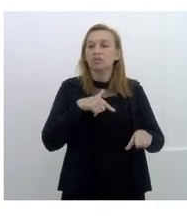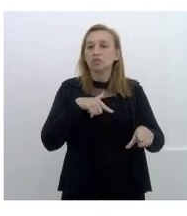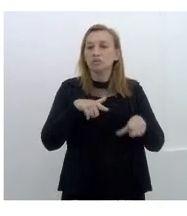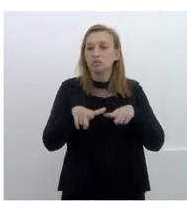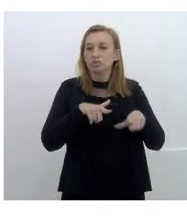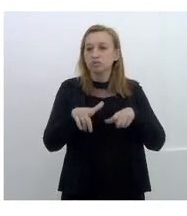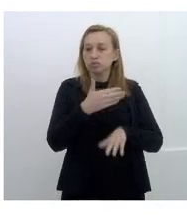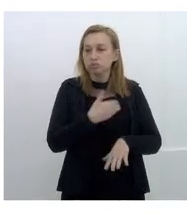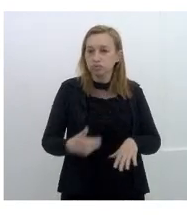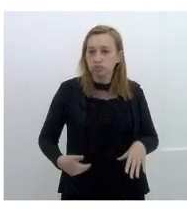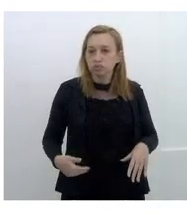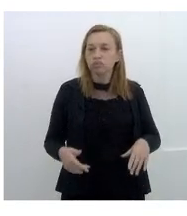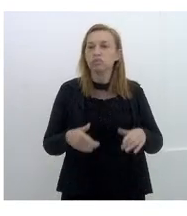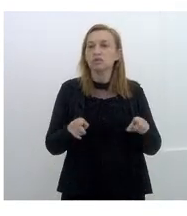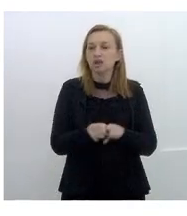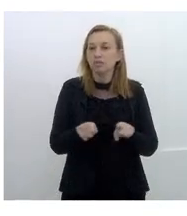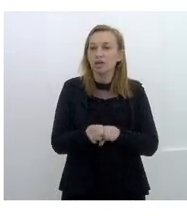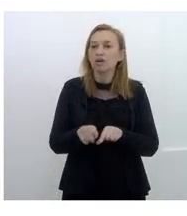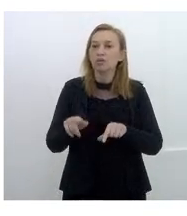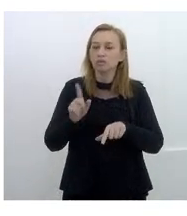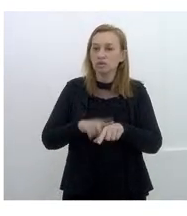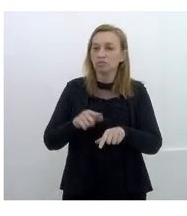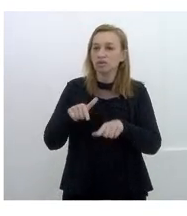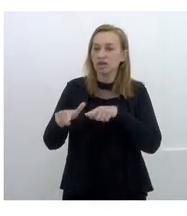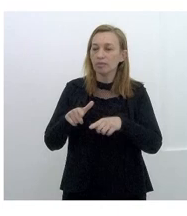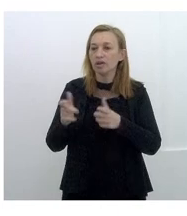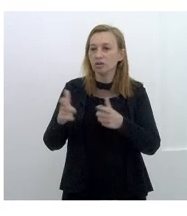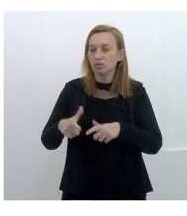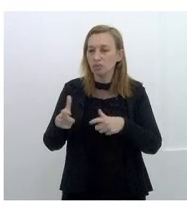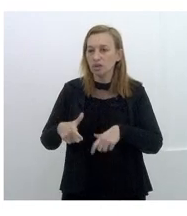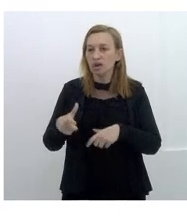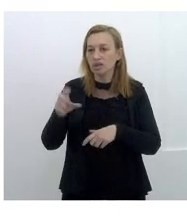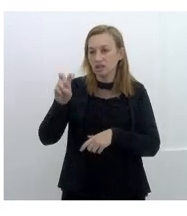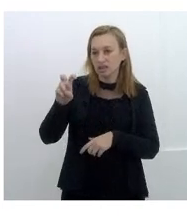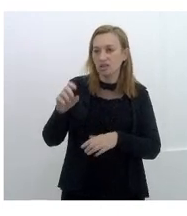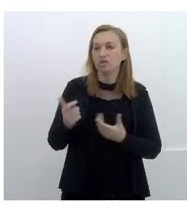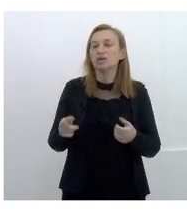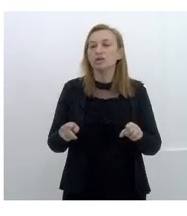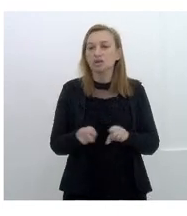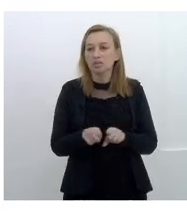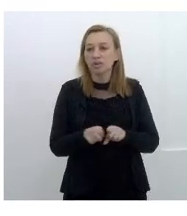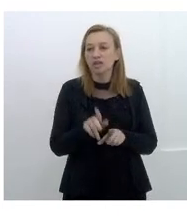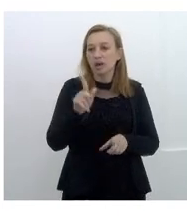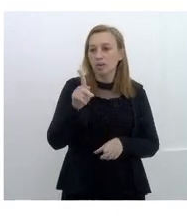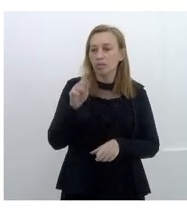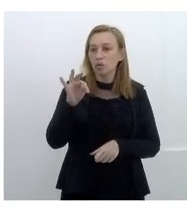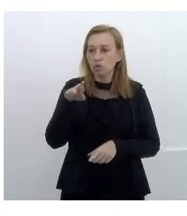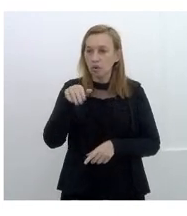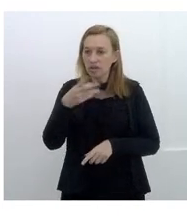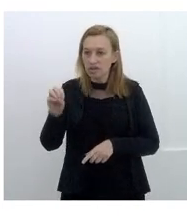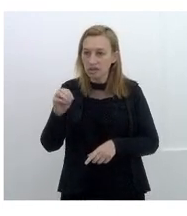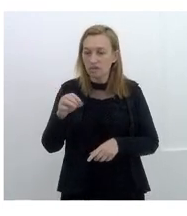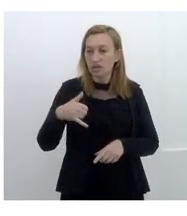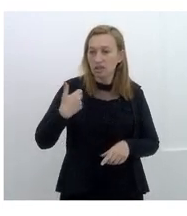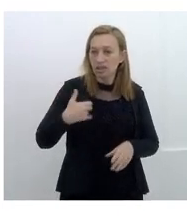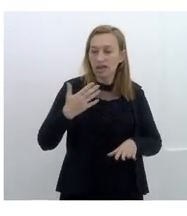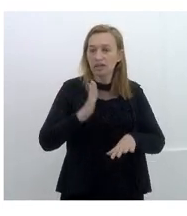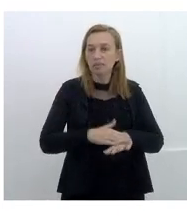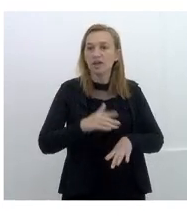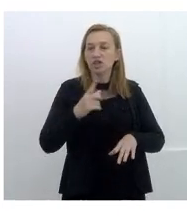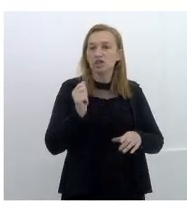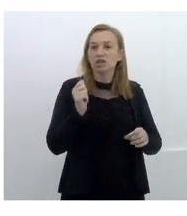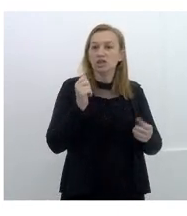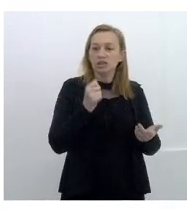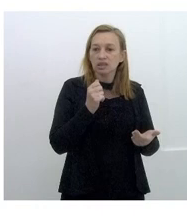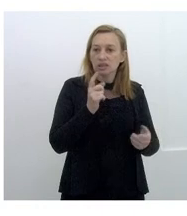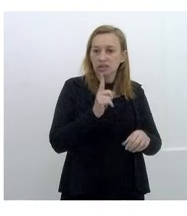20 anos e o tempo no cargo de cinco adicionalmente também tem a pontuação. Idade mais tempo de